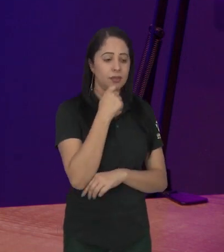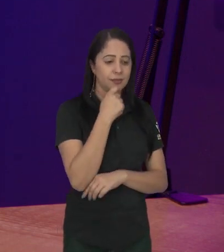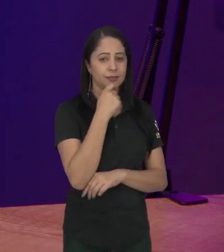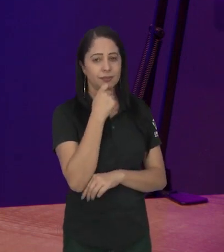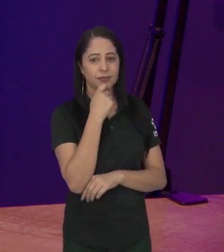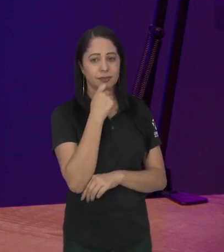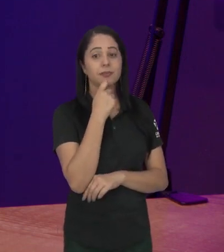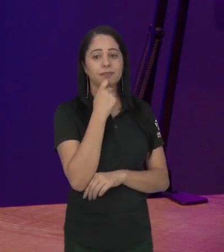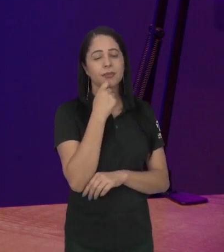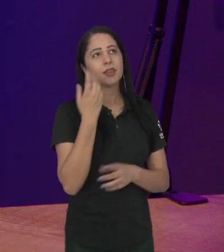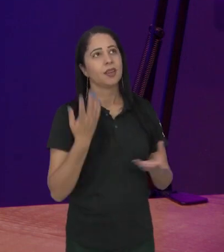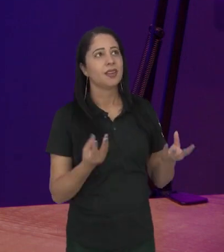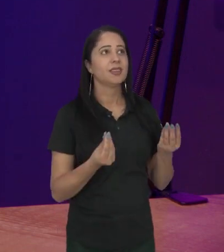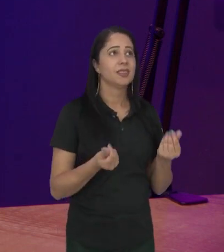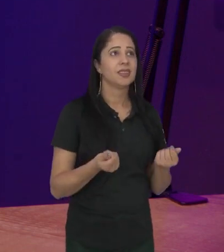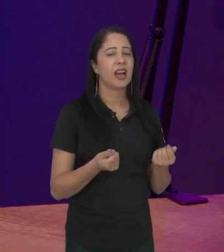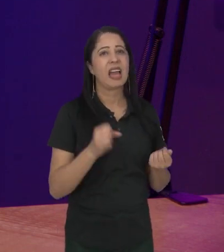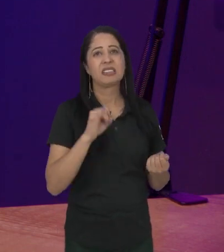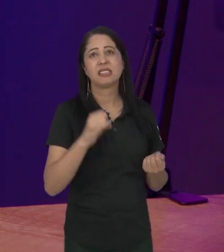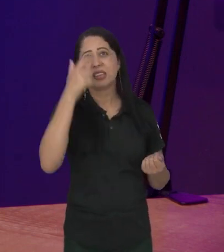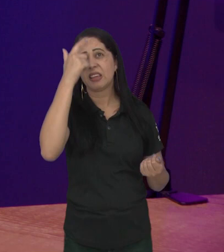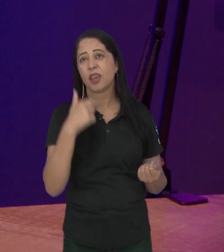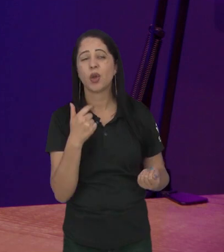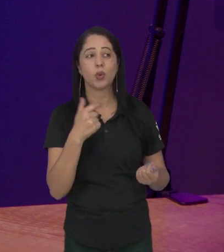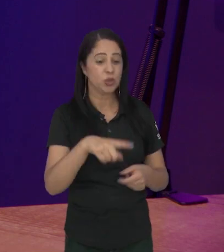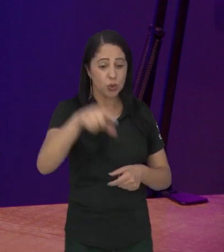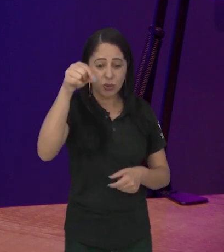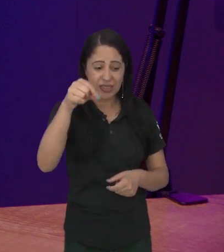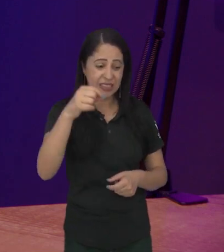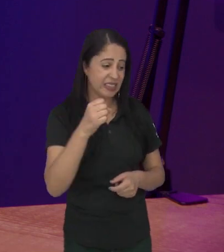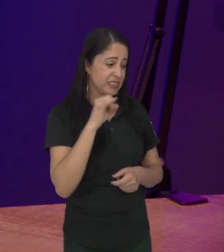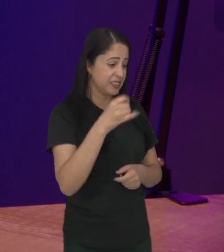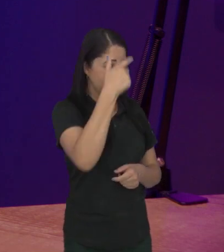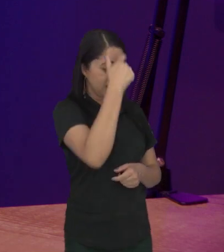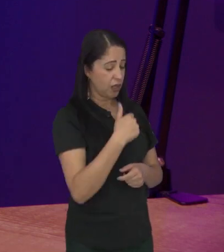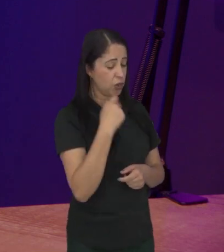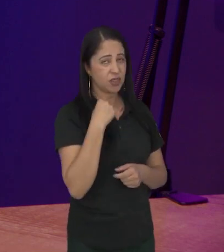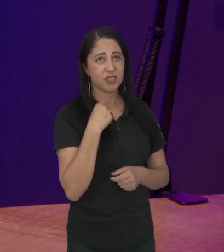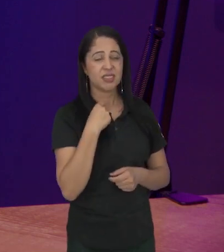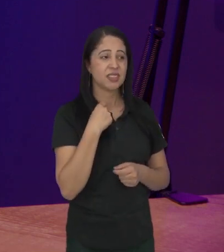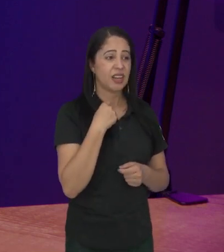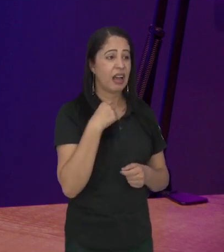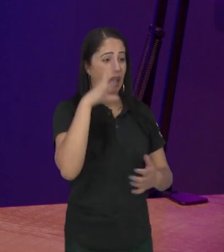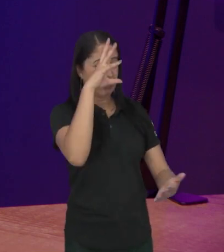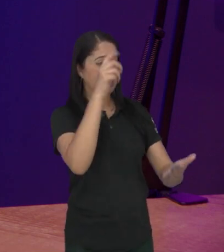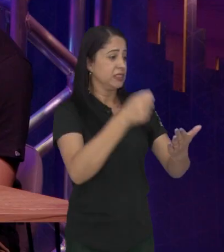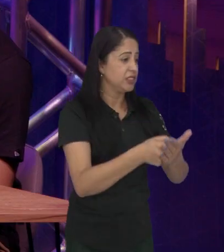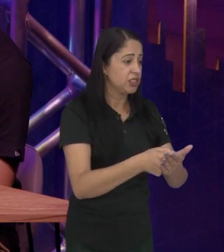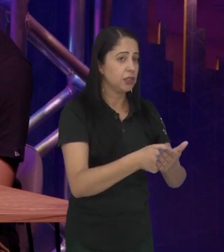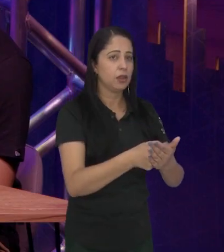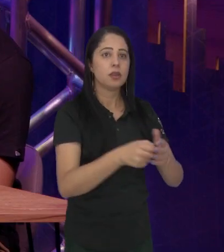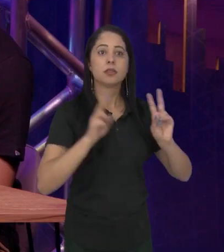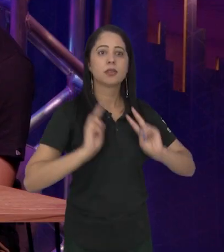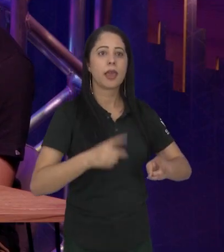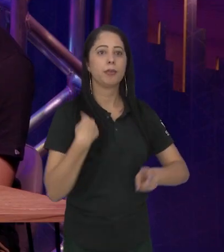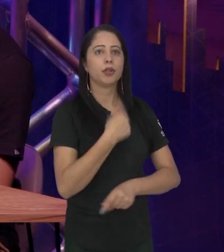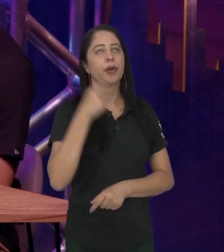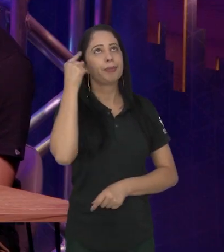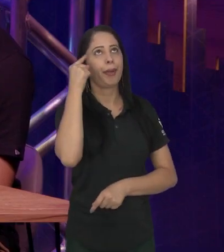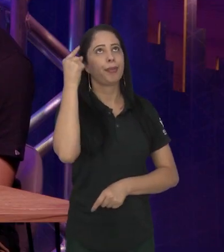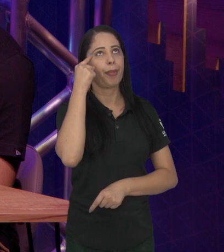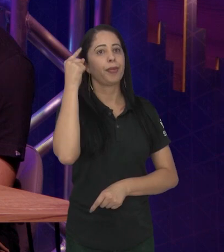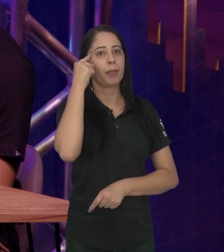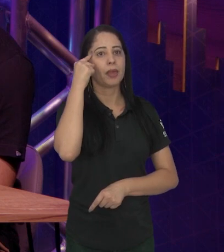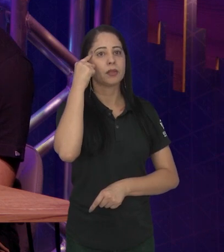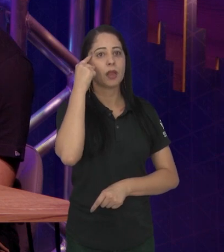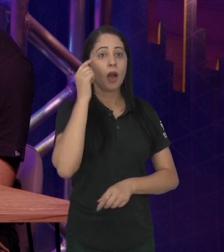ficar, nossa, e se eu tivesse, e eu acho que o filme traz muito isso, e se eu tivesse feito isso, e se eu tivesse escolhido isso, e se eu tivesse, sabe, decidido tal coisa.